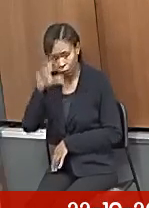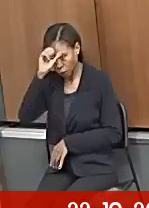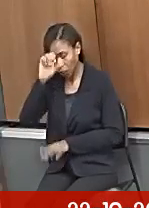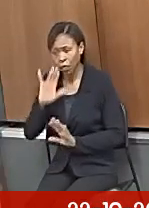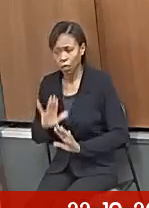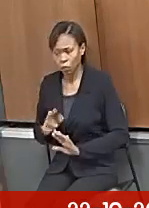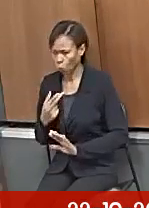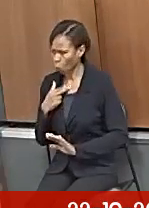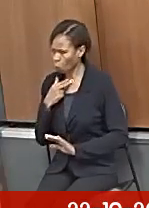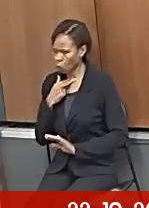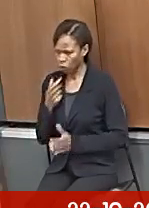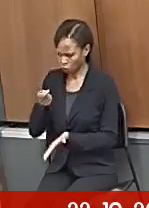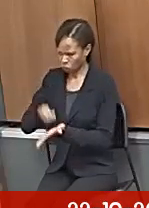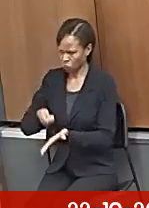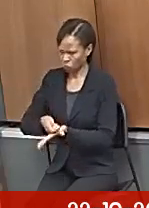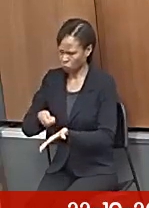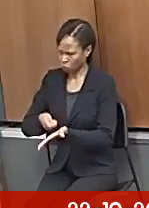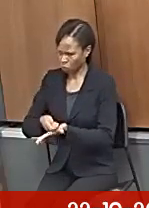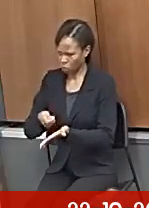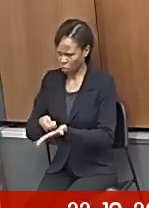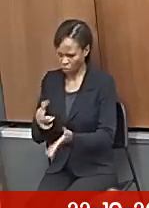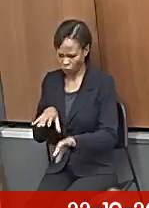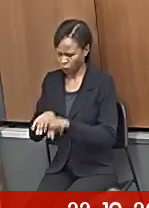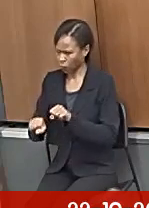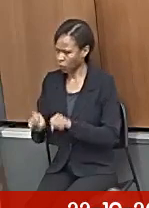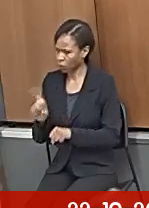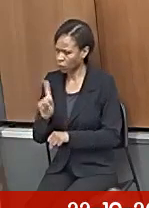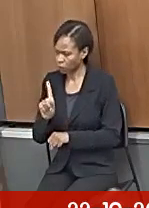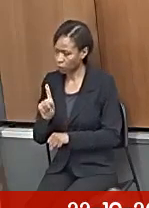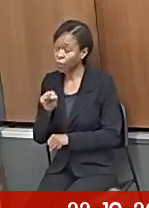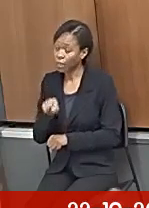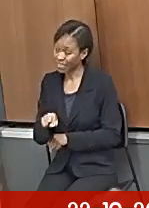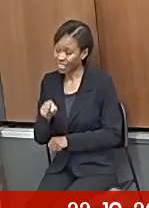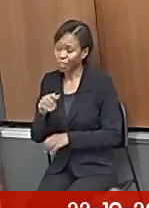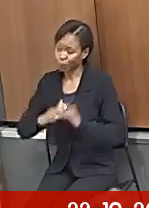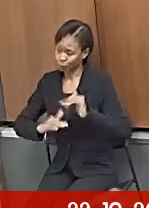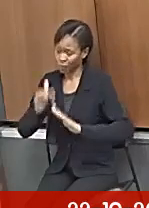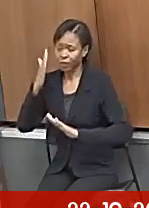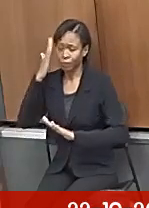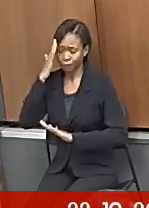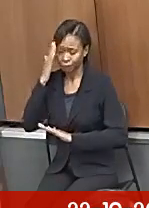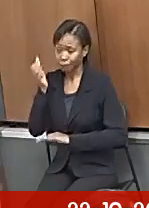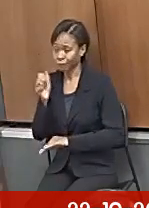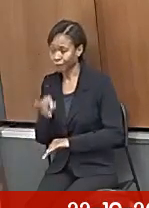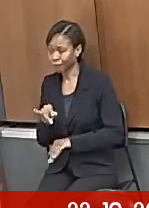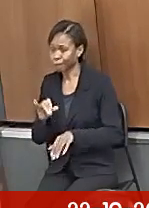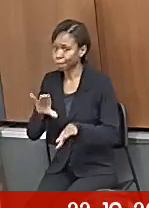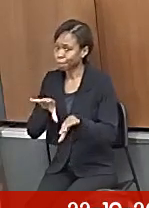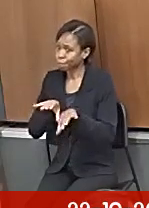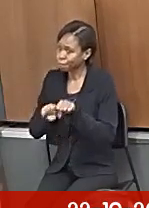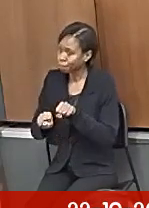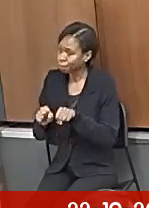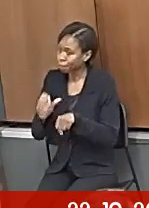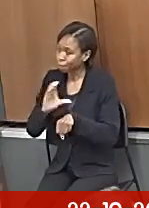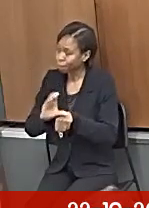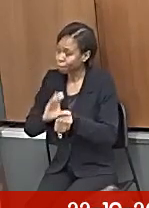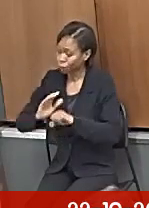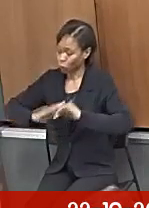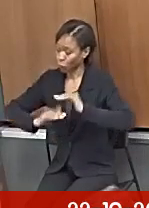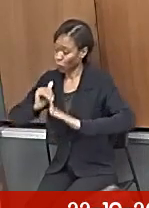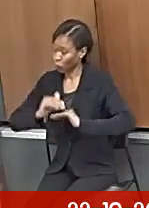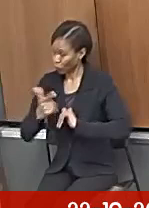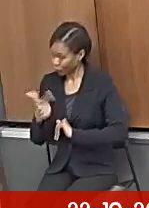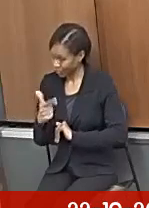impor um profissional de se formar, apesar que a gente sabe muito bem que a formação também, quando ela não é feita, ele está fora do mercado.